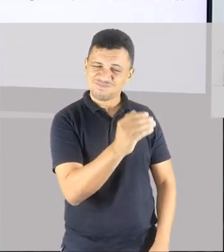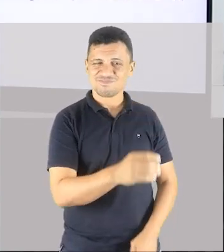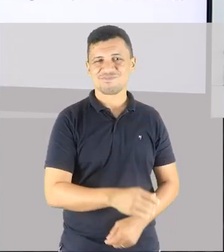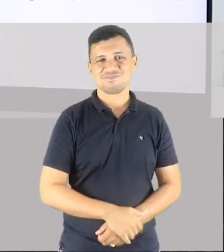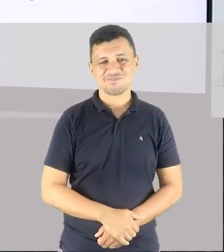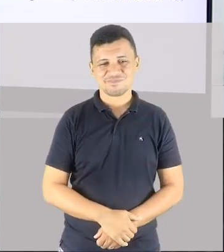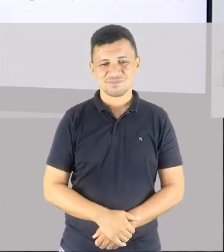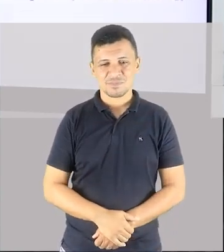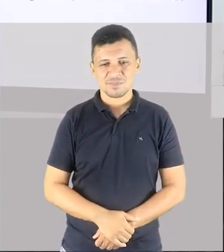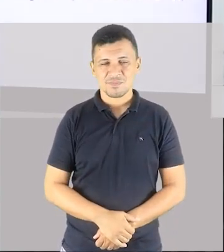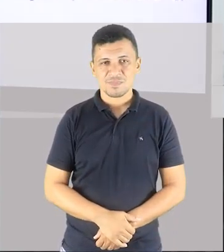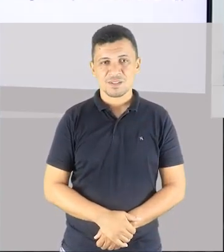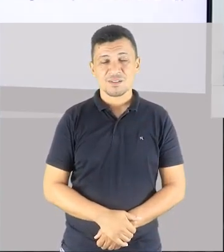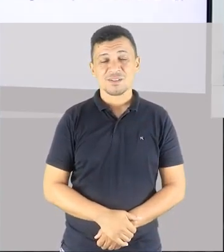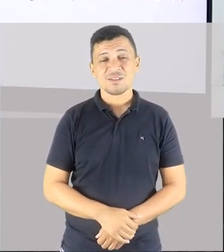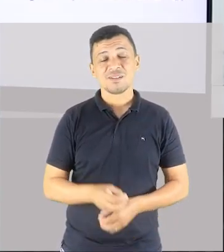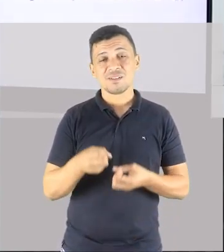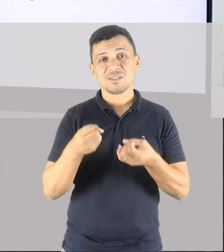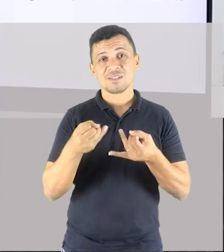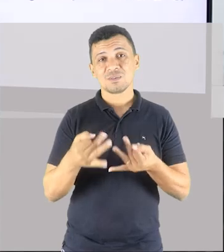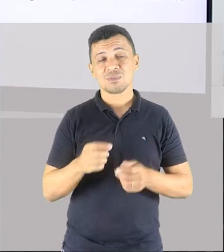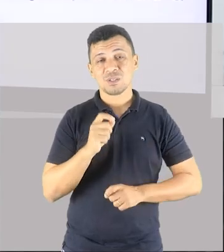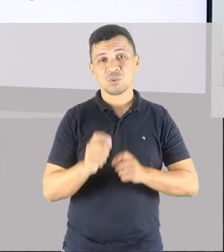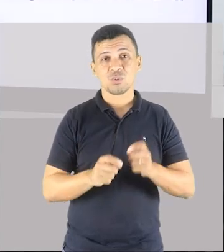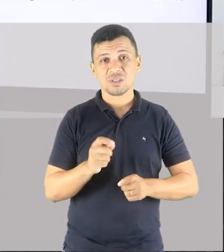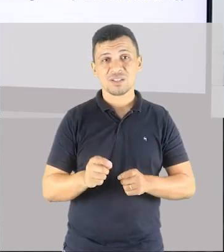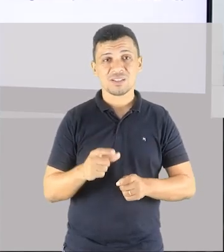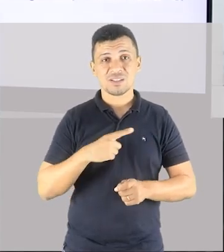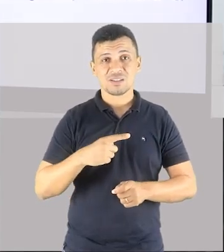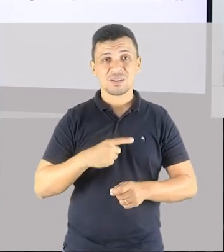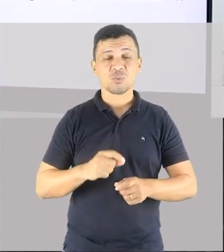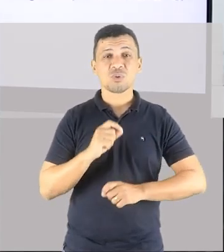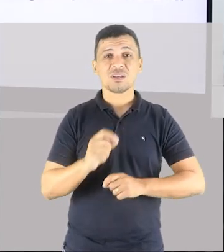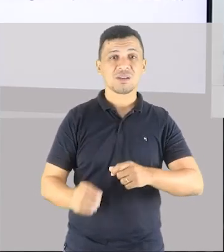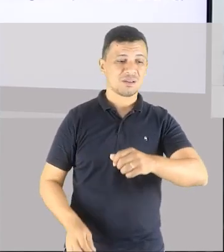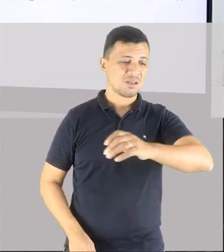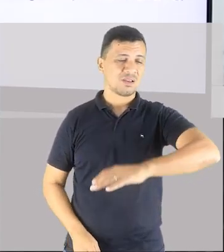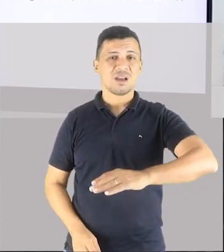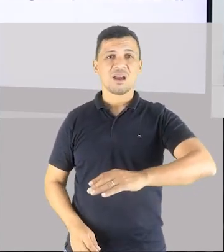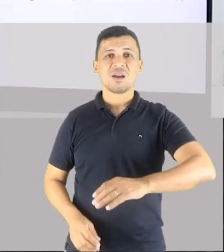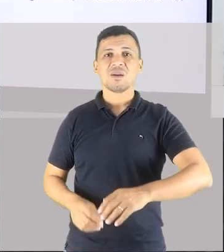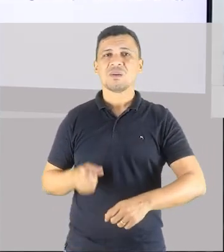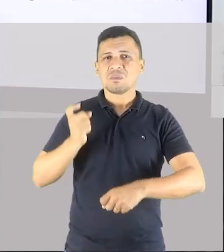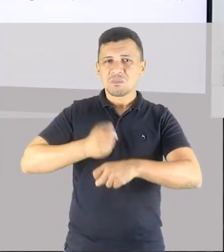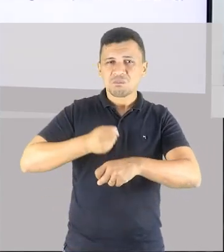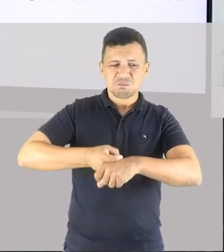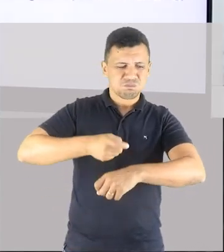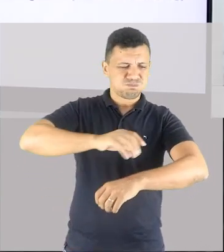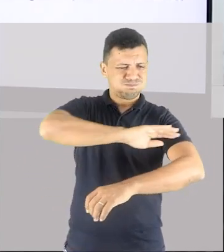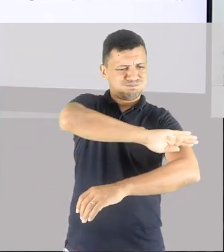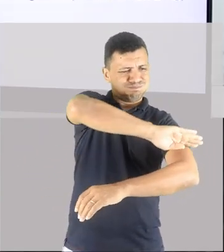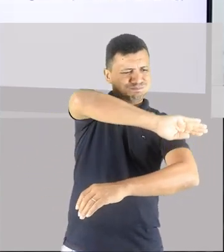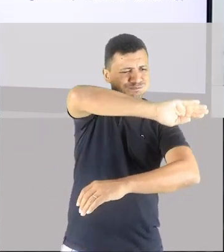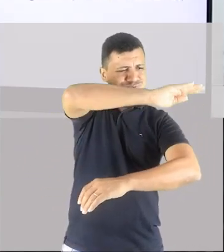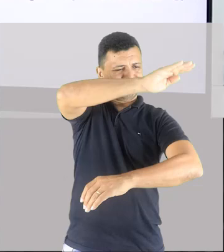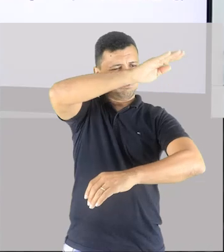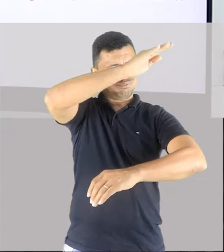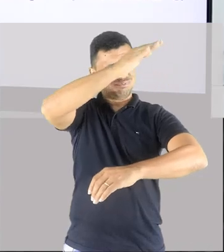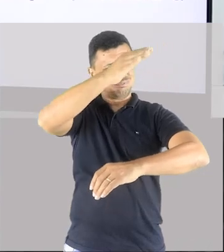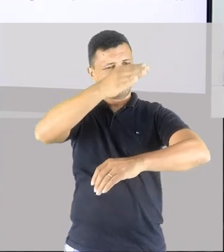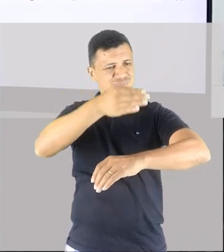Certo? É o que justifica o iceberg ter só uma pontinha para cima e uma parte gigantesca embaixo. Tá